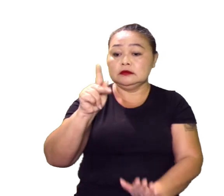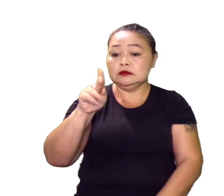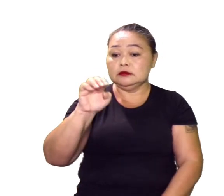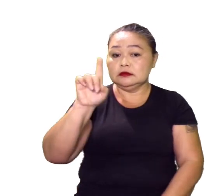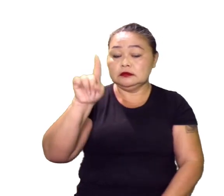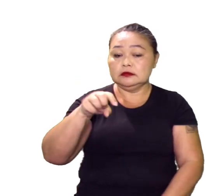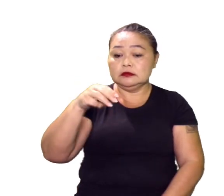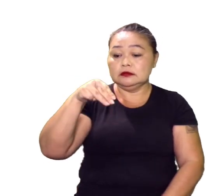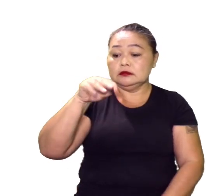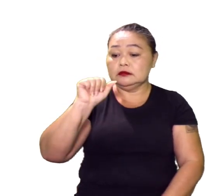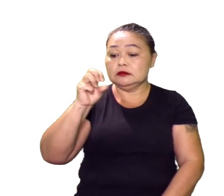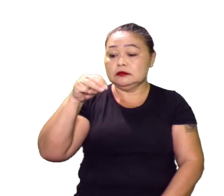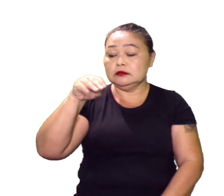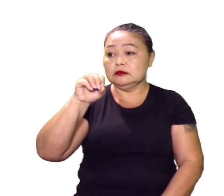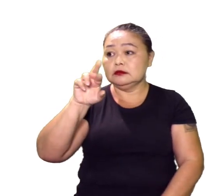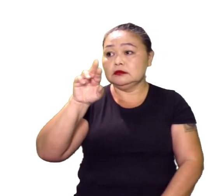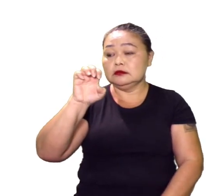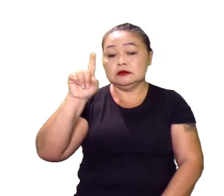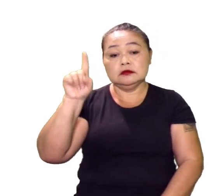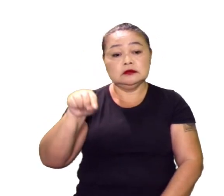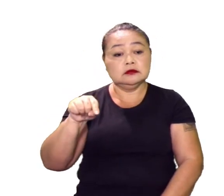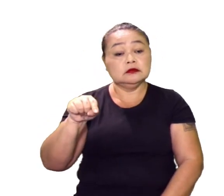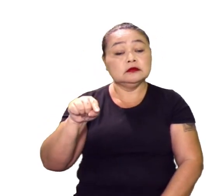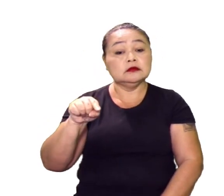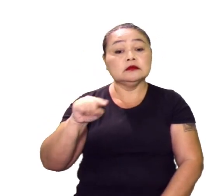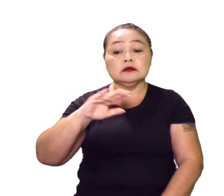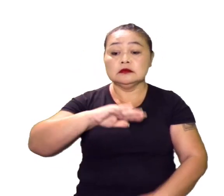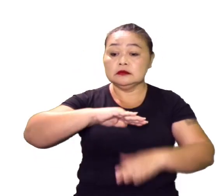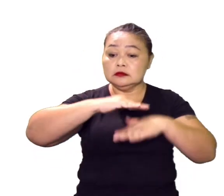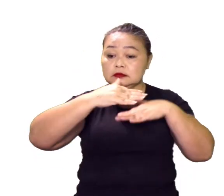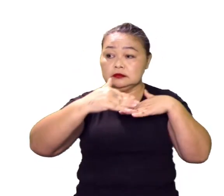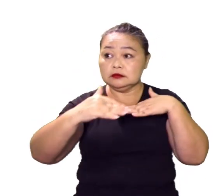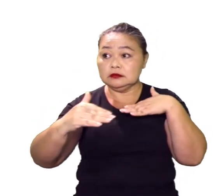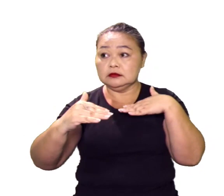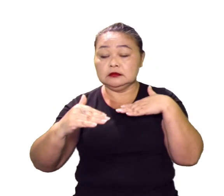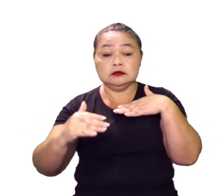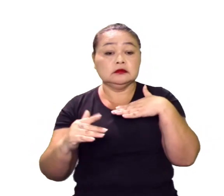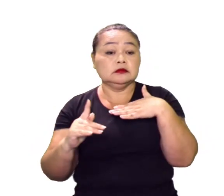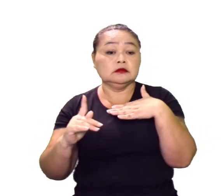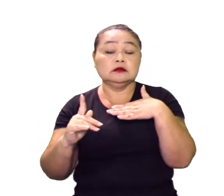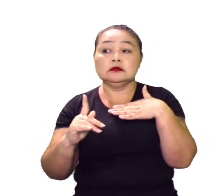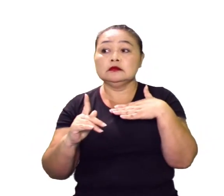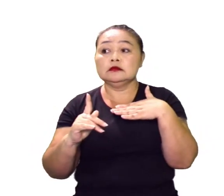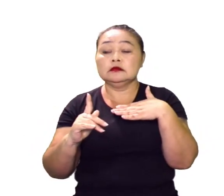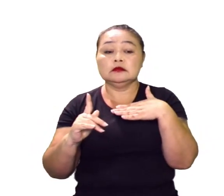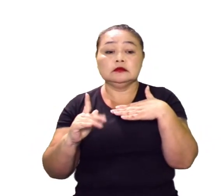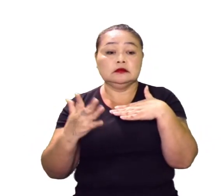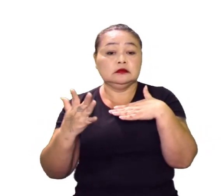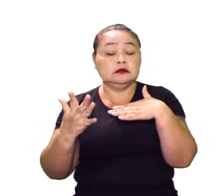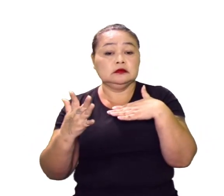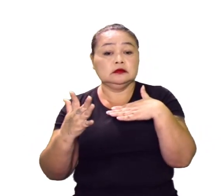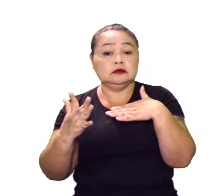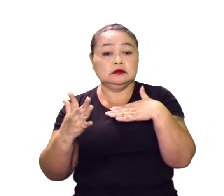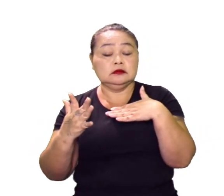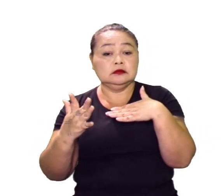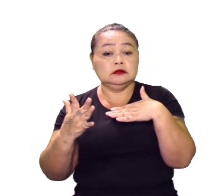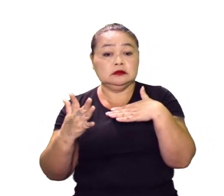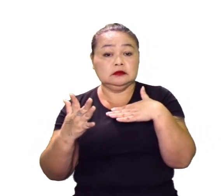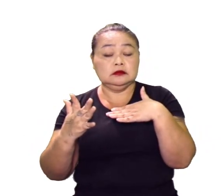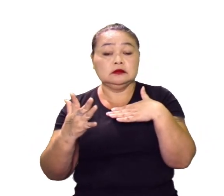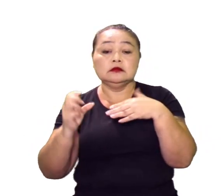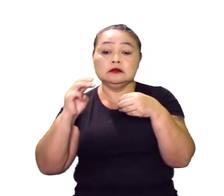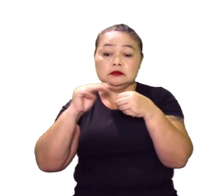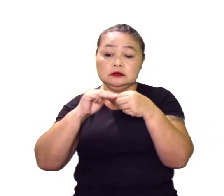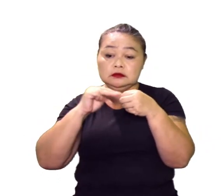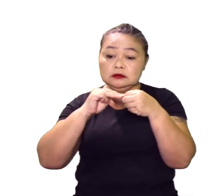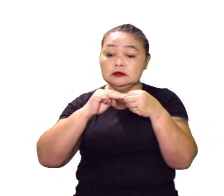Guaporé, Mamoré, que é uma planície fluvial. Exatamente, ela vem ali, vai passando ali, inclusive no